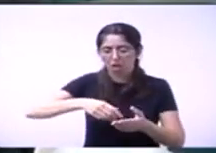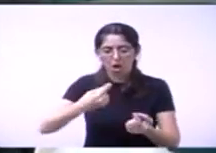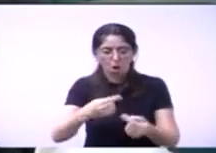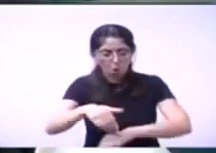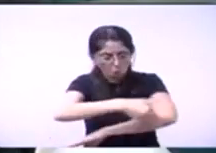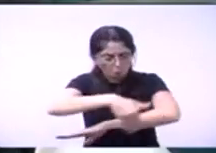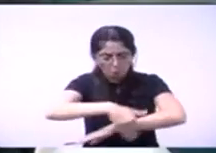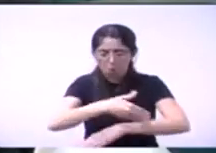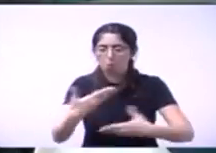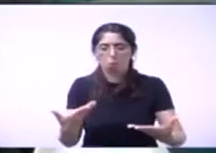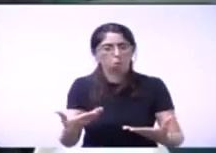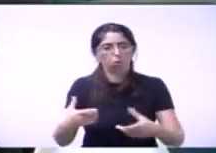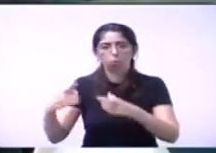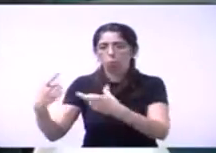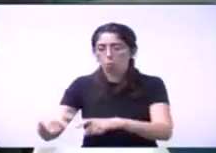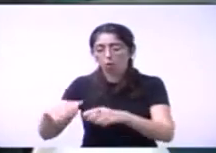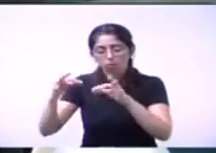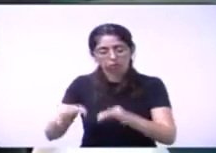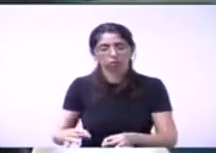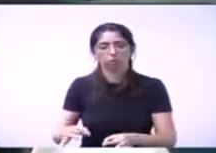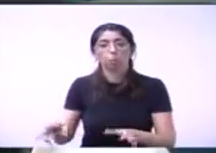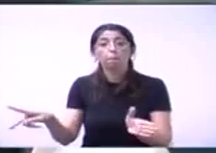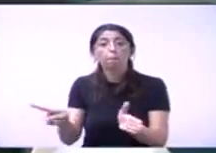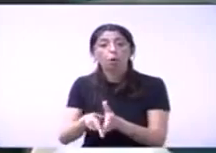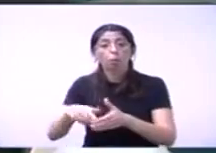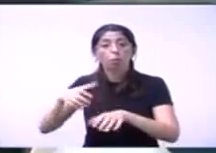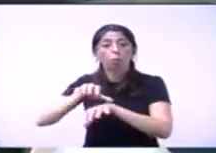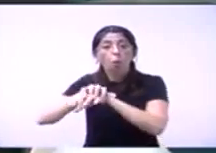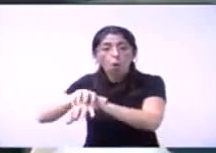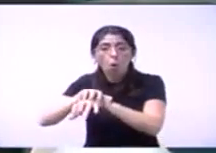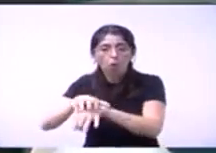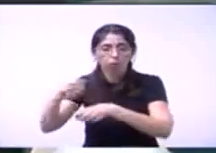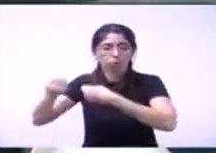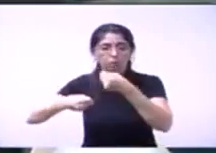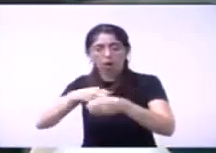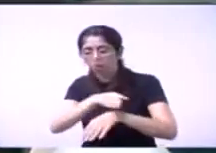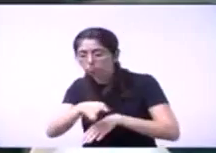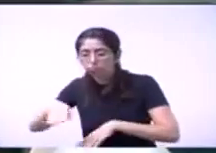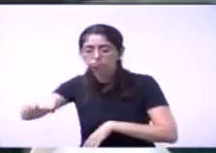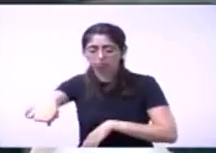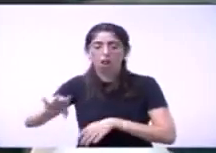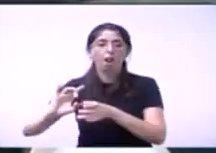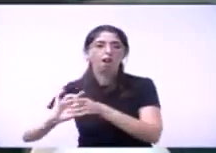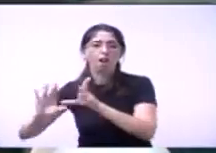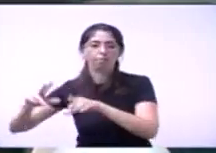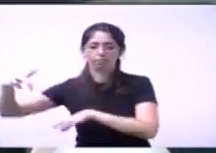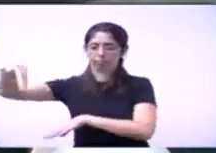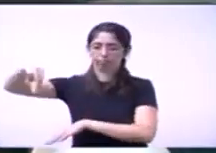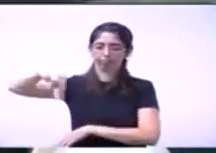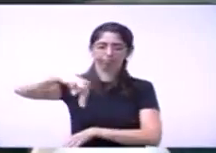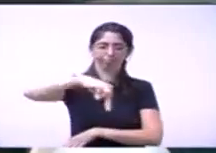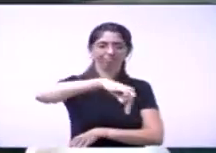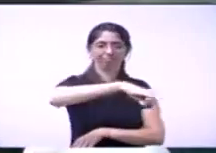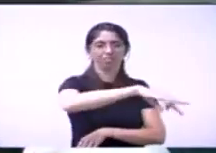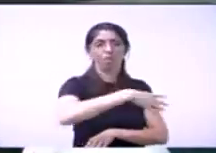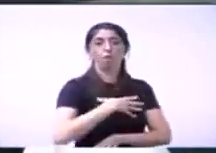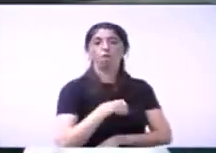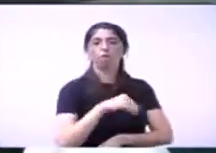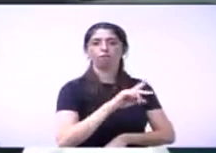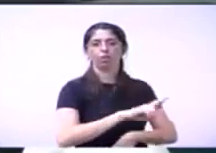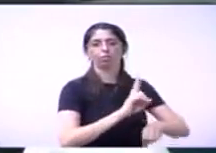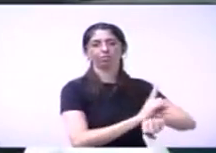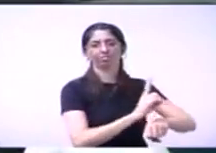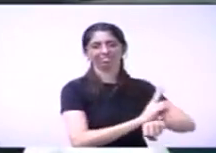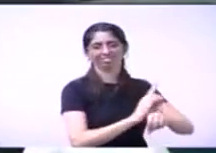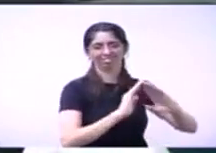uma análise no local e para que a gente consiga aí rever pelo menos um local adequado